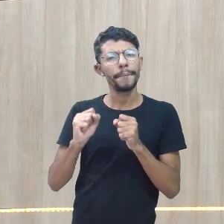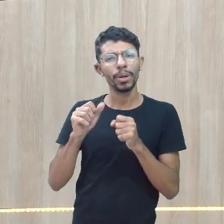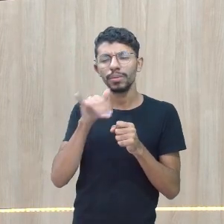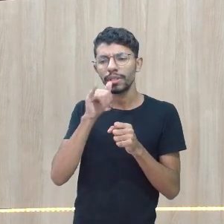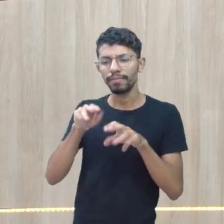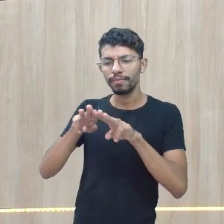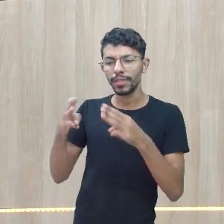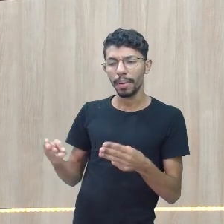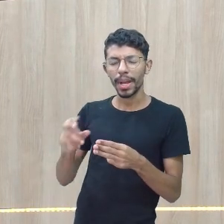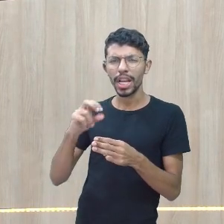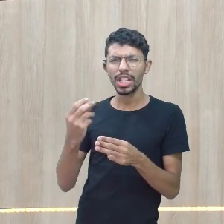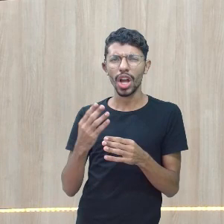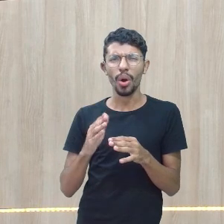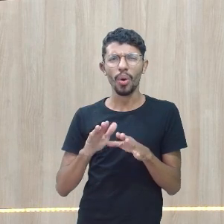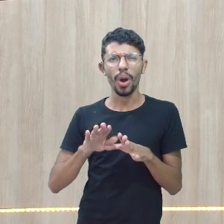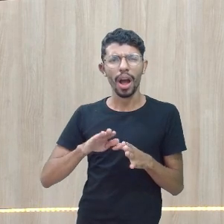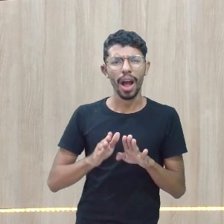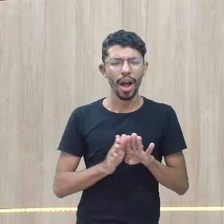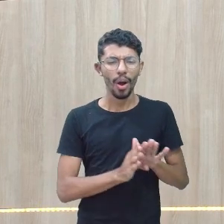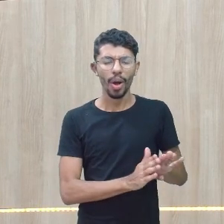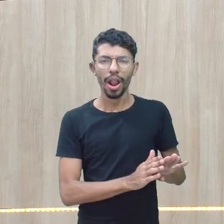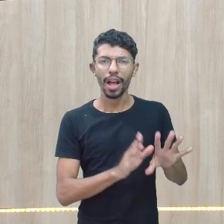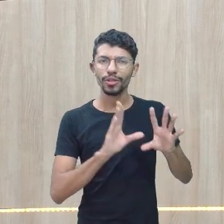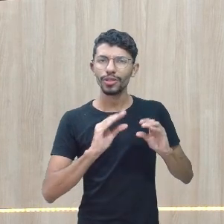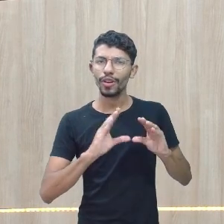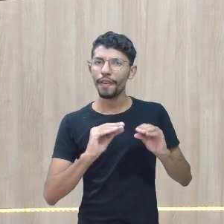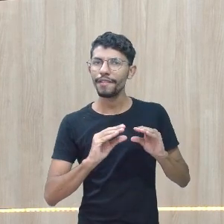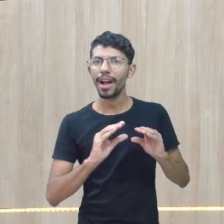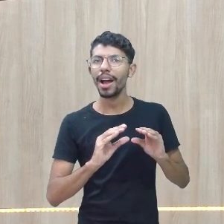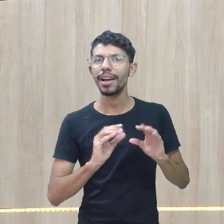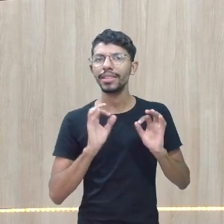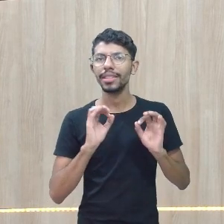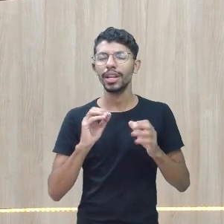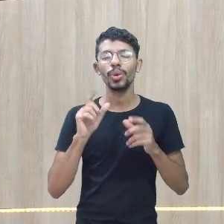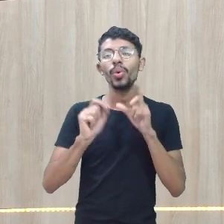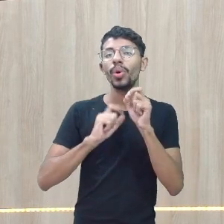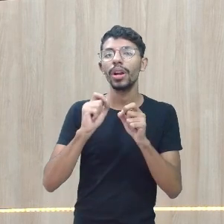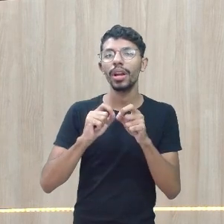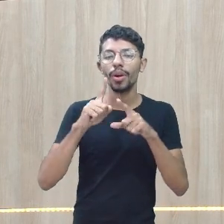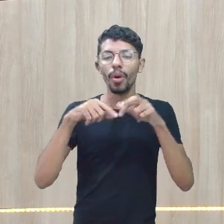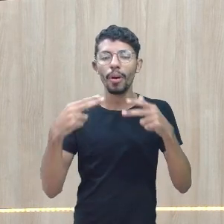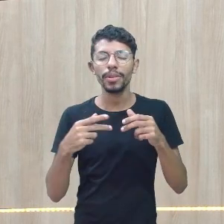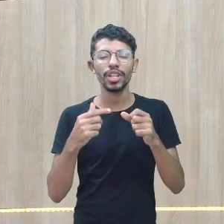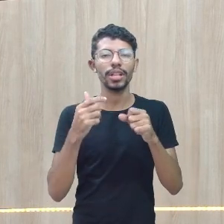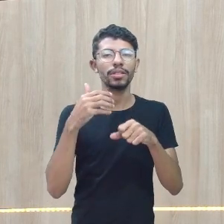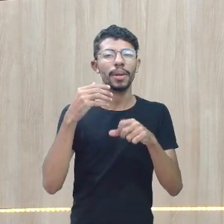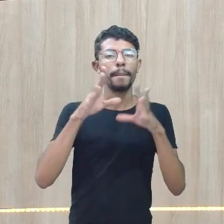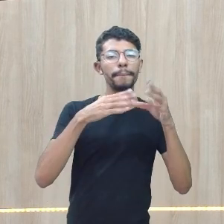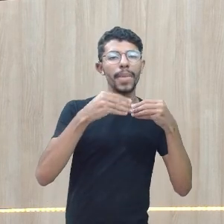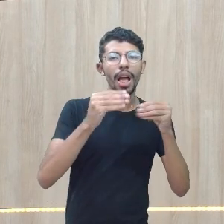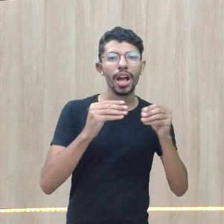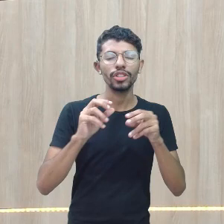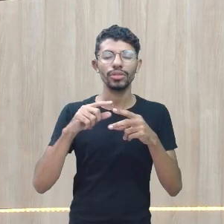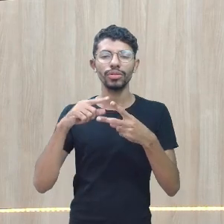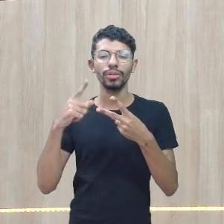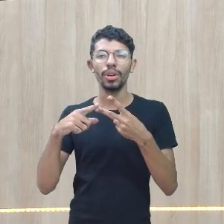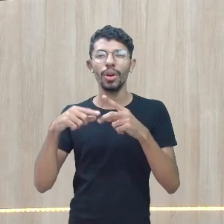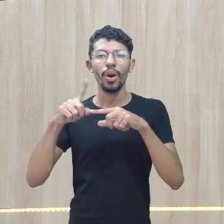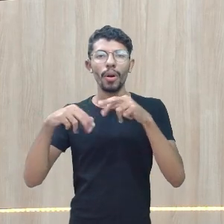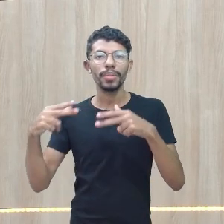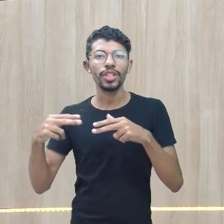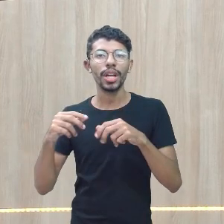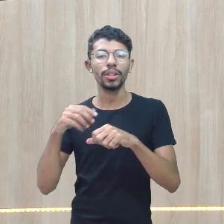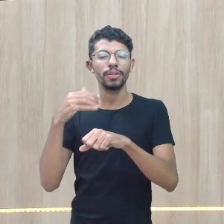ladinho aí do sofá que vocês estão assistindo a aula, um objeto de plástico, um objeto de metal, um objeto